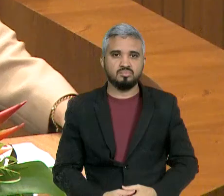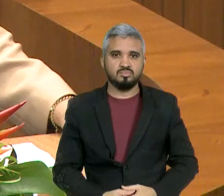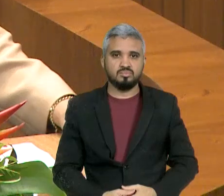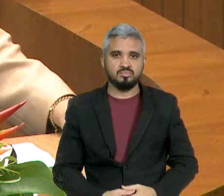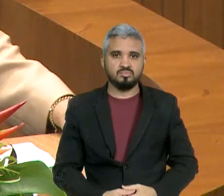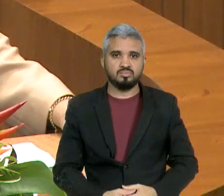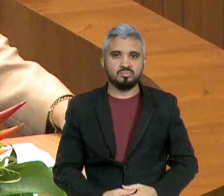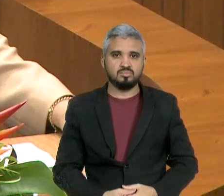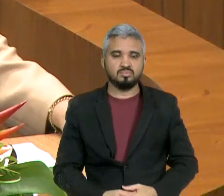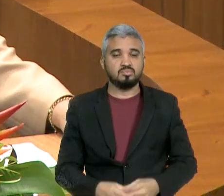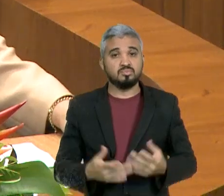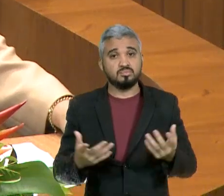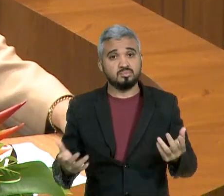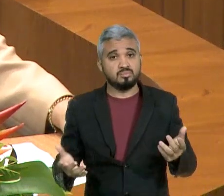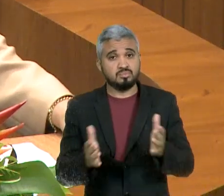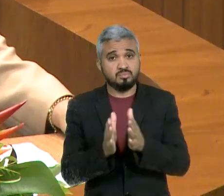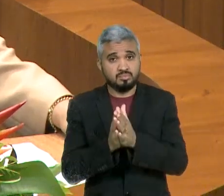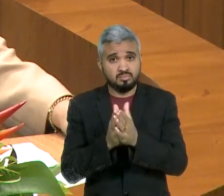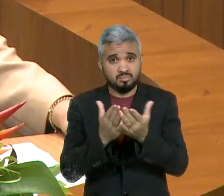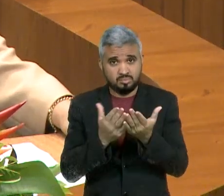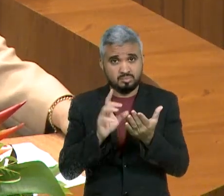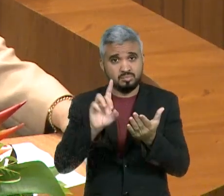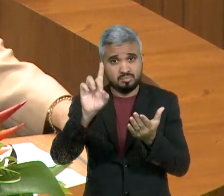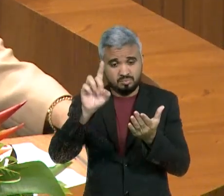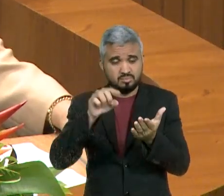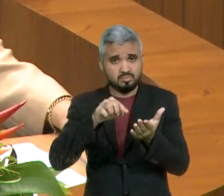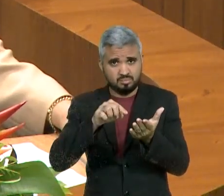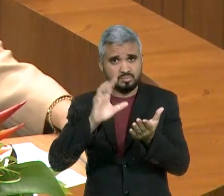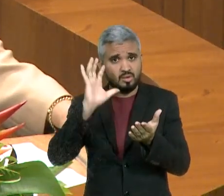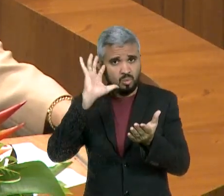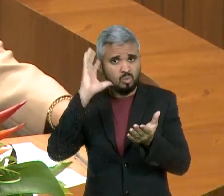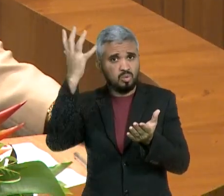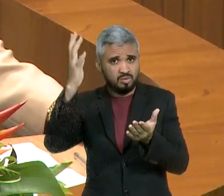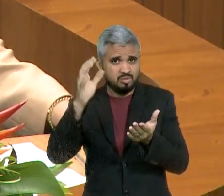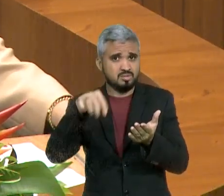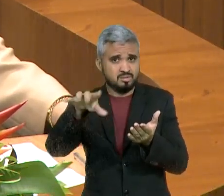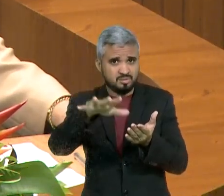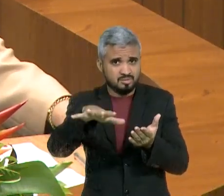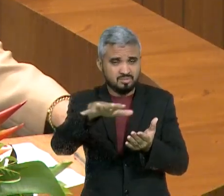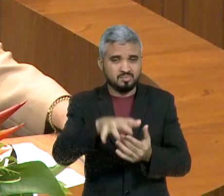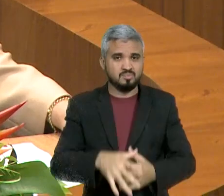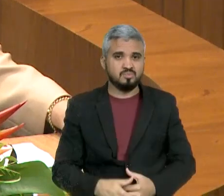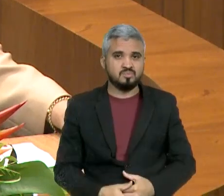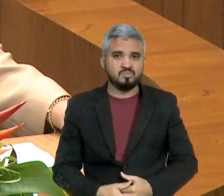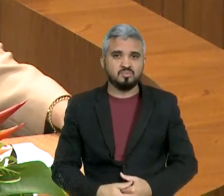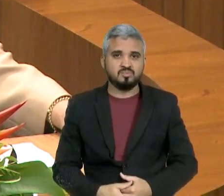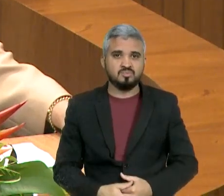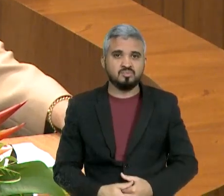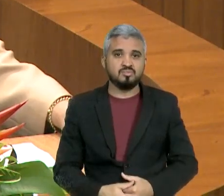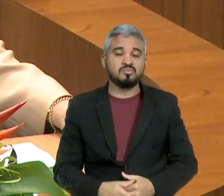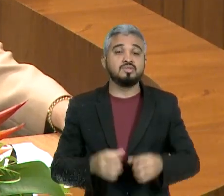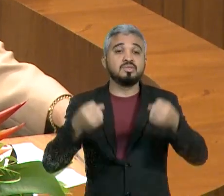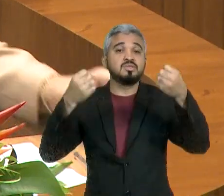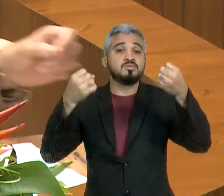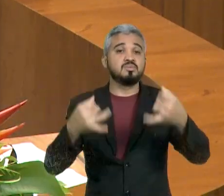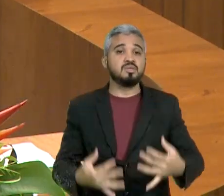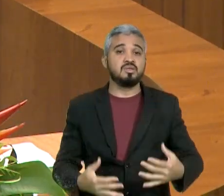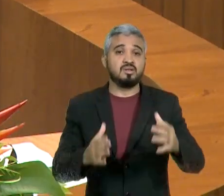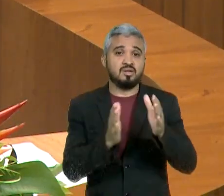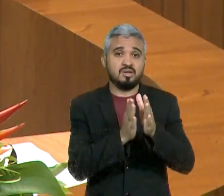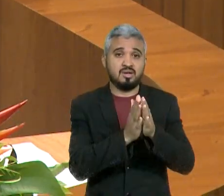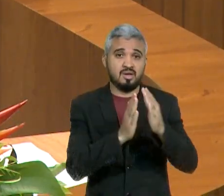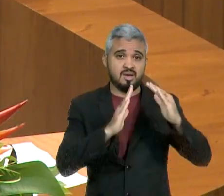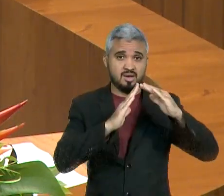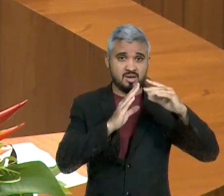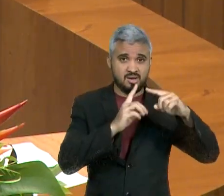isso são as Escrituras que estão se cumprindo de que a Igreja do Senhor seria perseguida. O que está